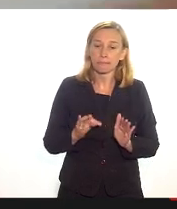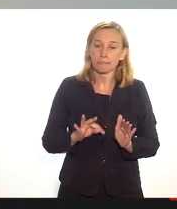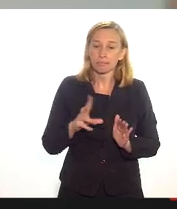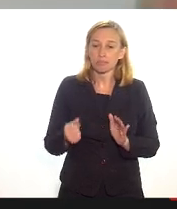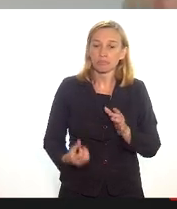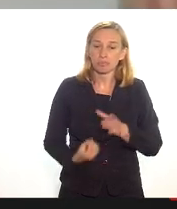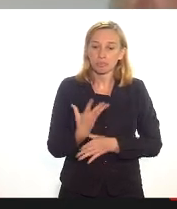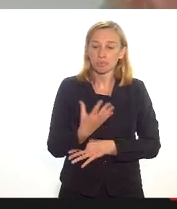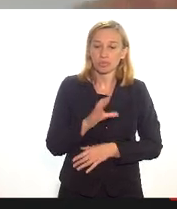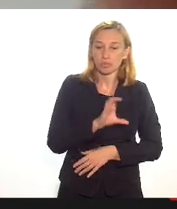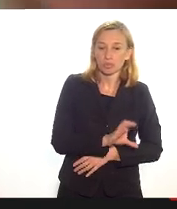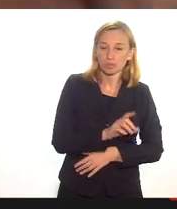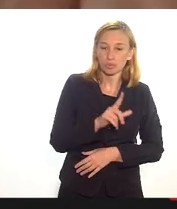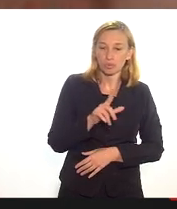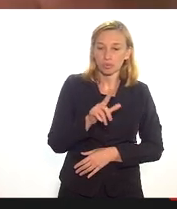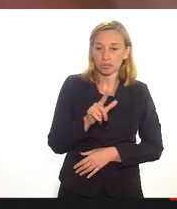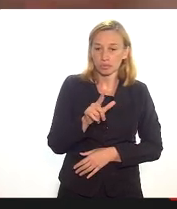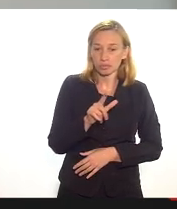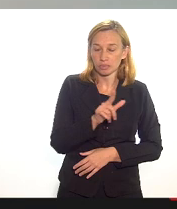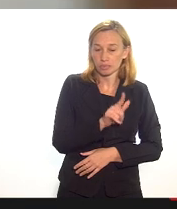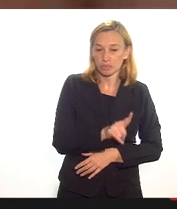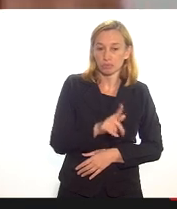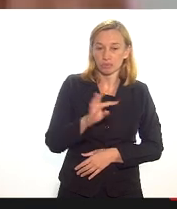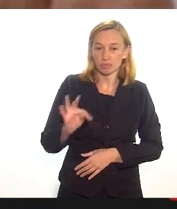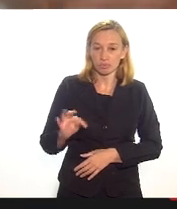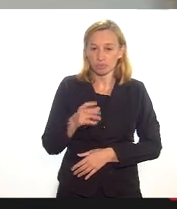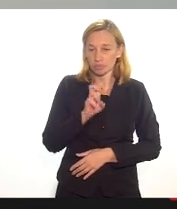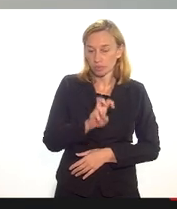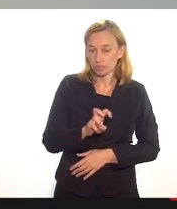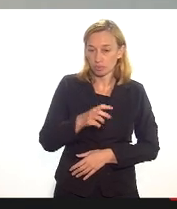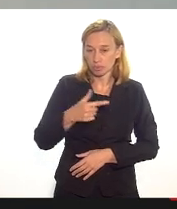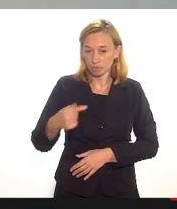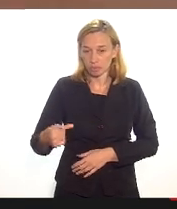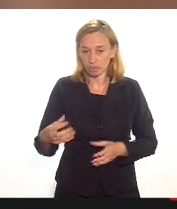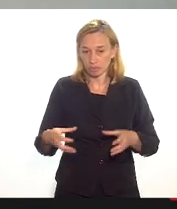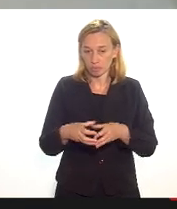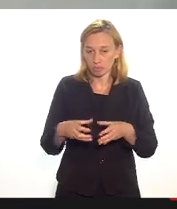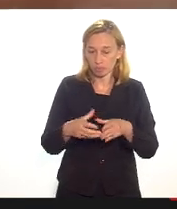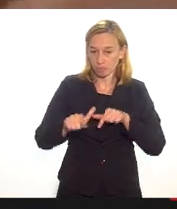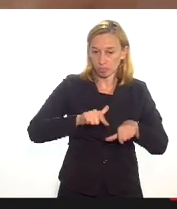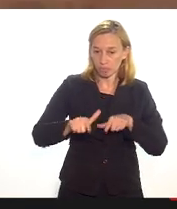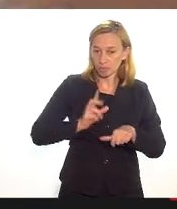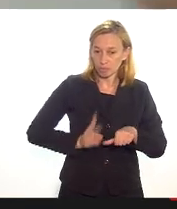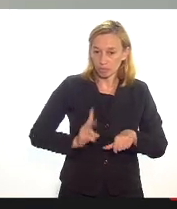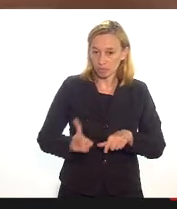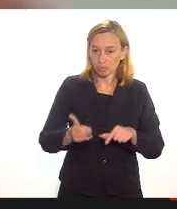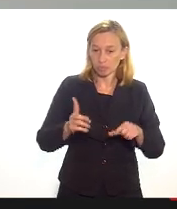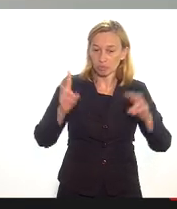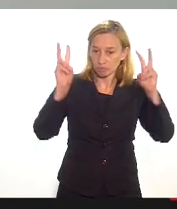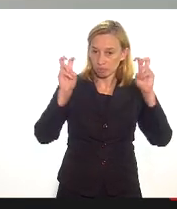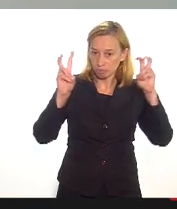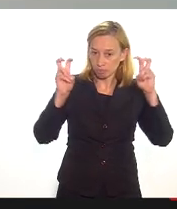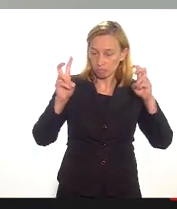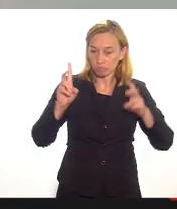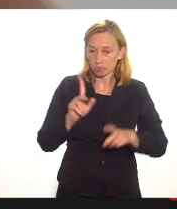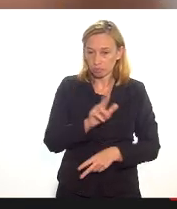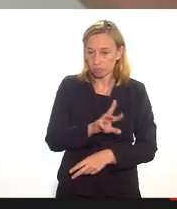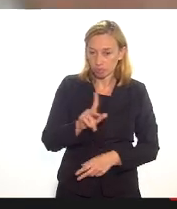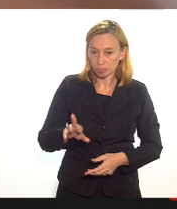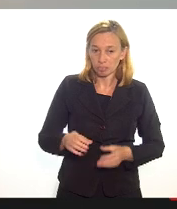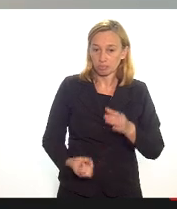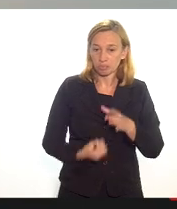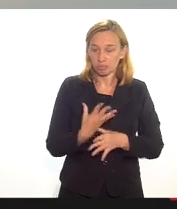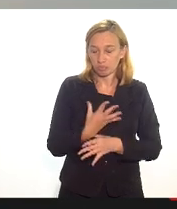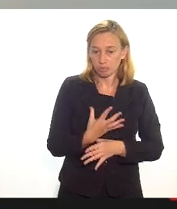do GT57, tá? Que é um grupo de trabalho no âmbito do Confaes, que sempre vem com temas propositivos. Ele foi